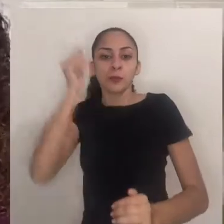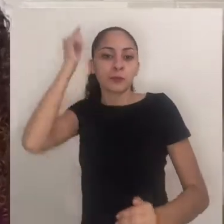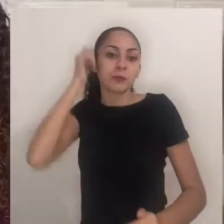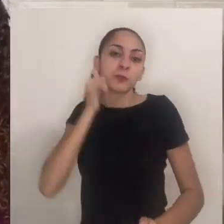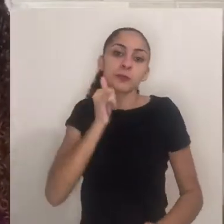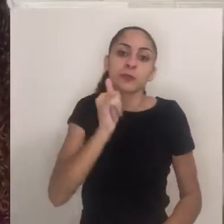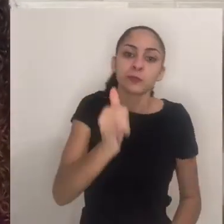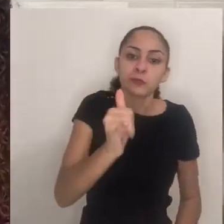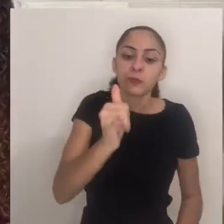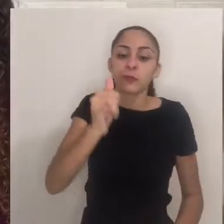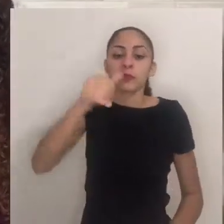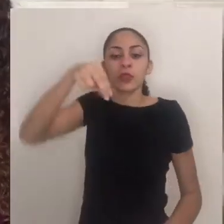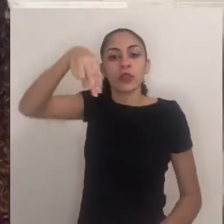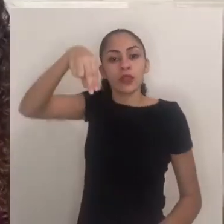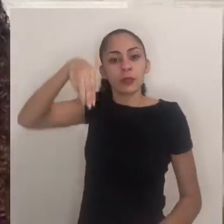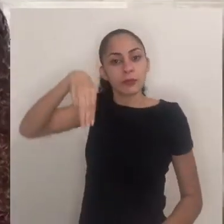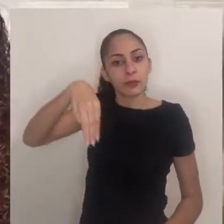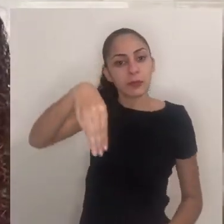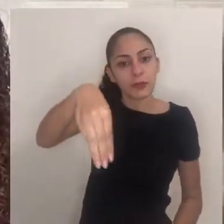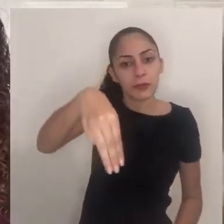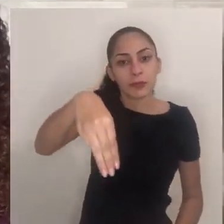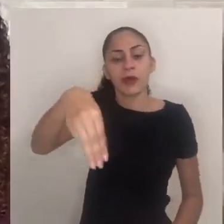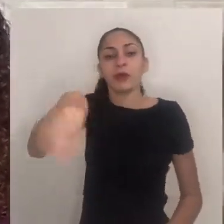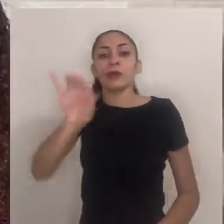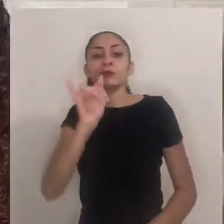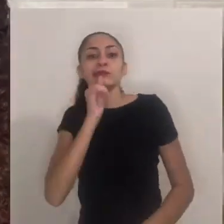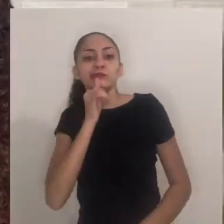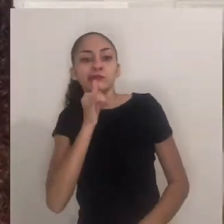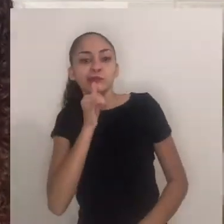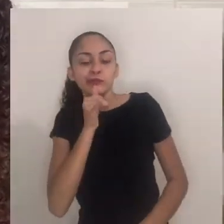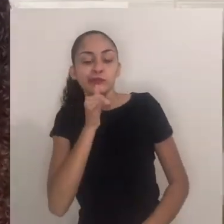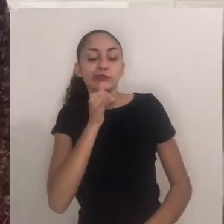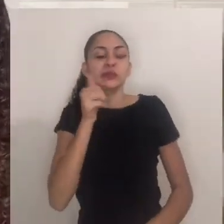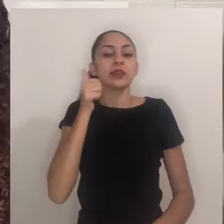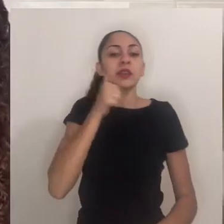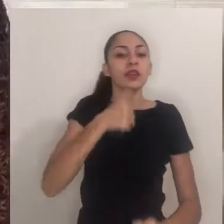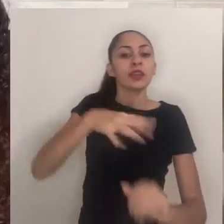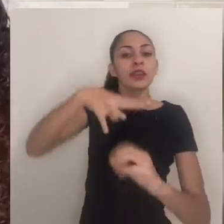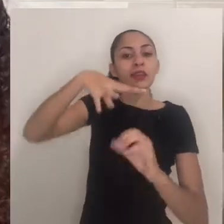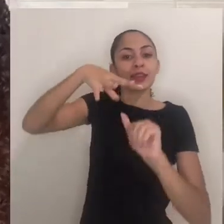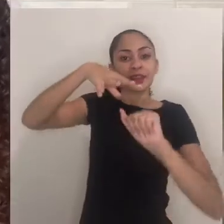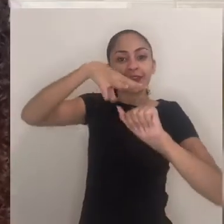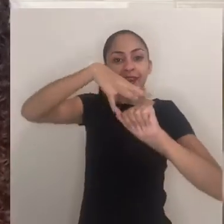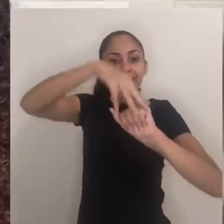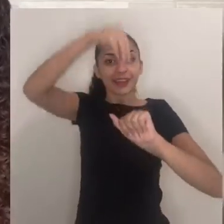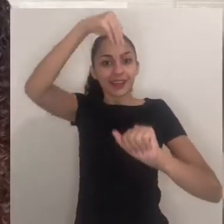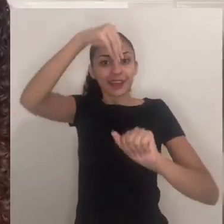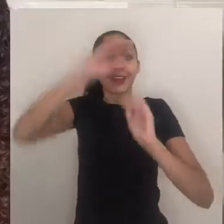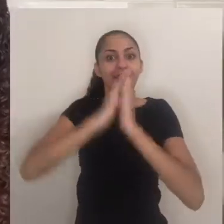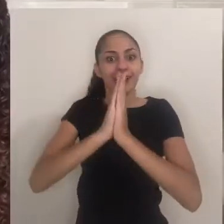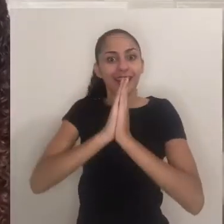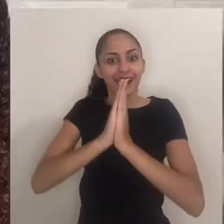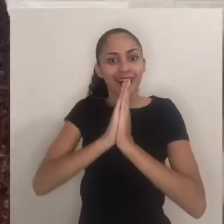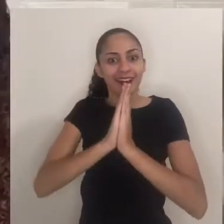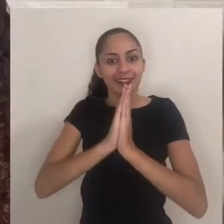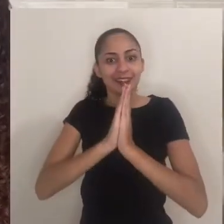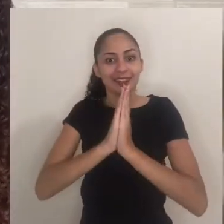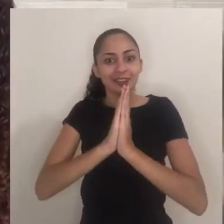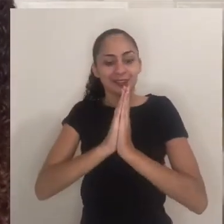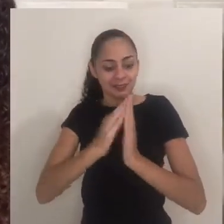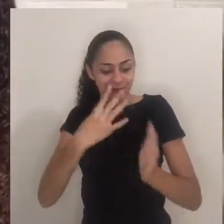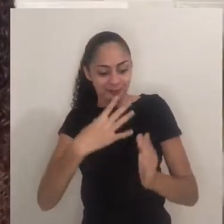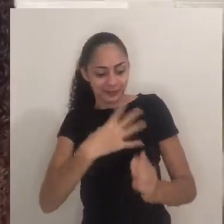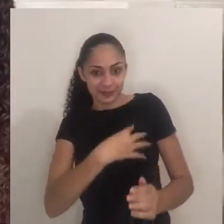orou por Jerusalém. Temos o exemplo de Ana, que orava constantemente, né, para ter